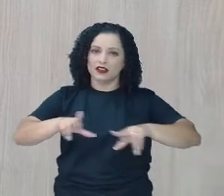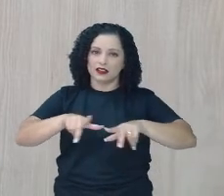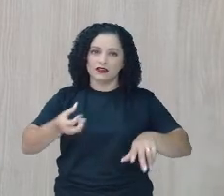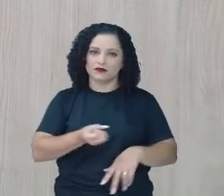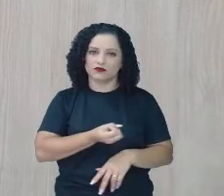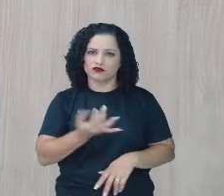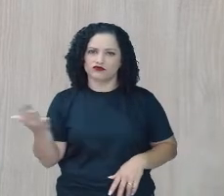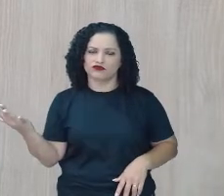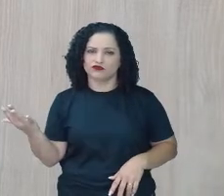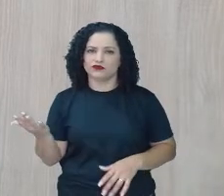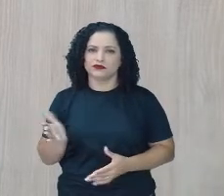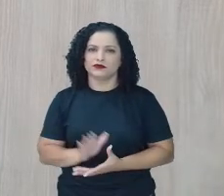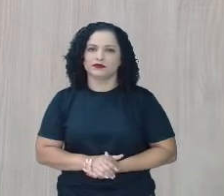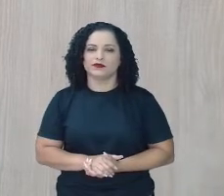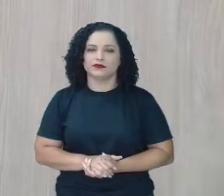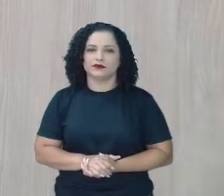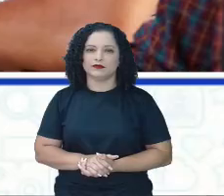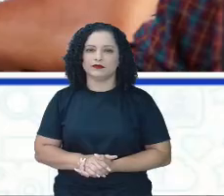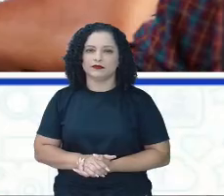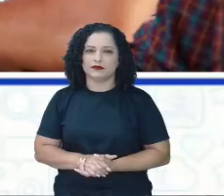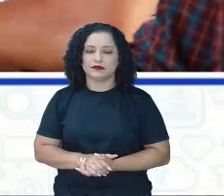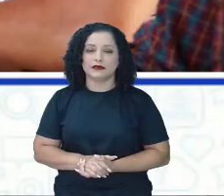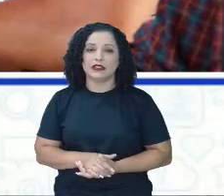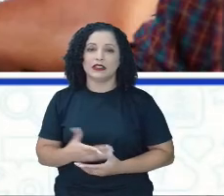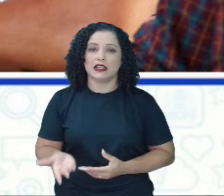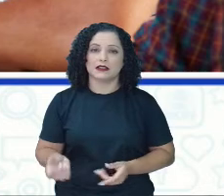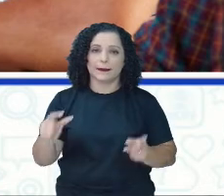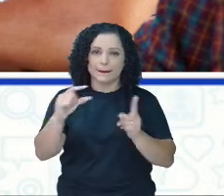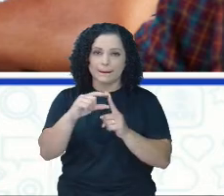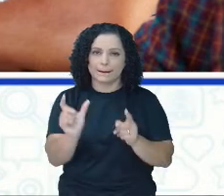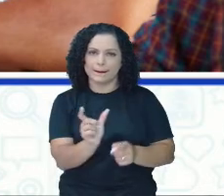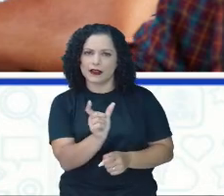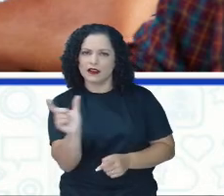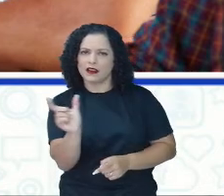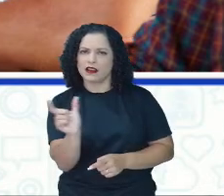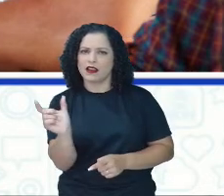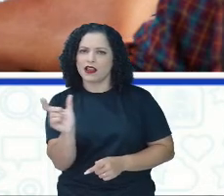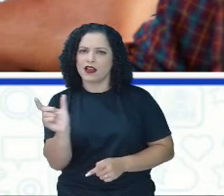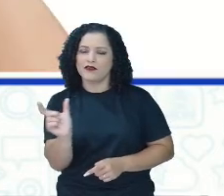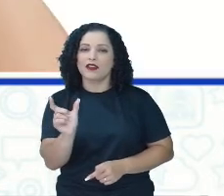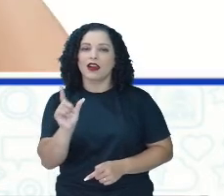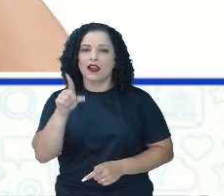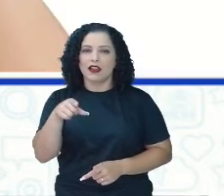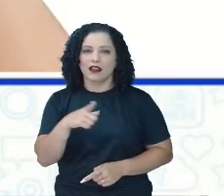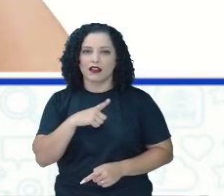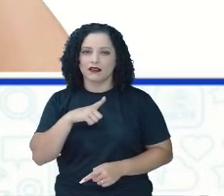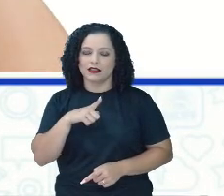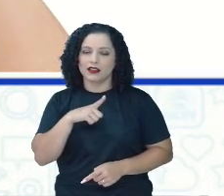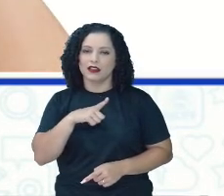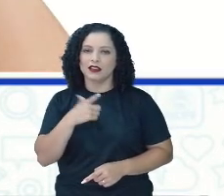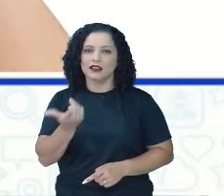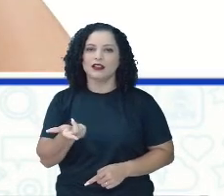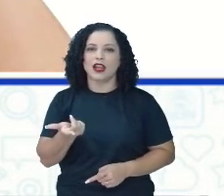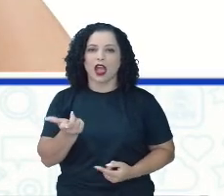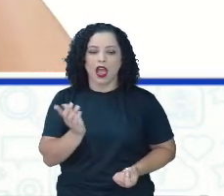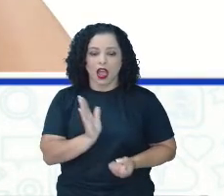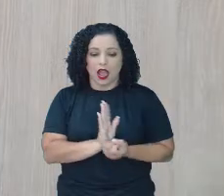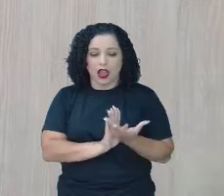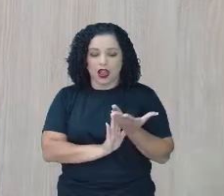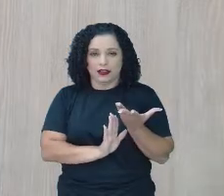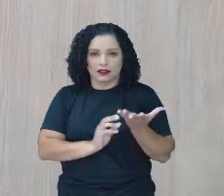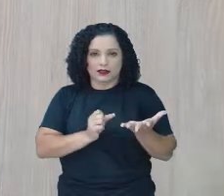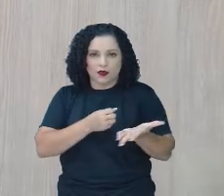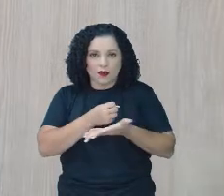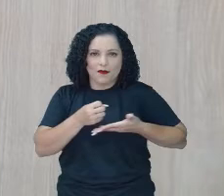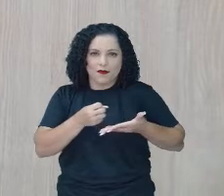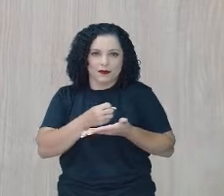palavra homens. Essa palavra homem, pessoal, vai ser a base de outras palavras, né? A base da palavra mulher, a base da palavra vendedor, etc,